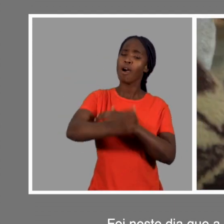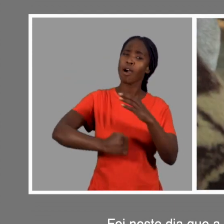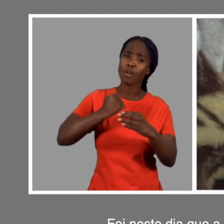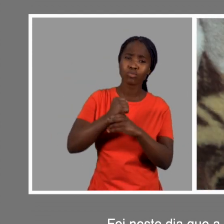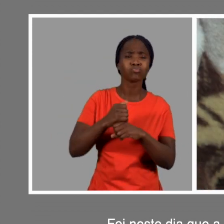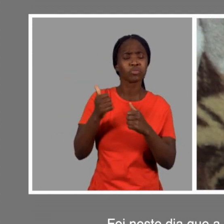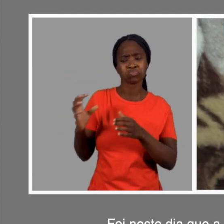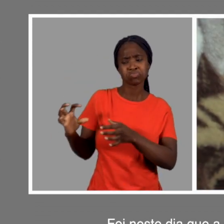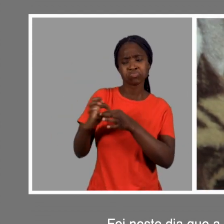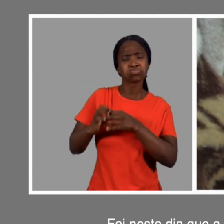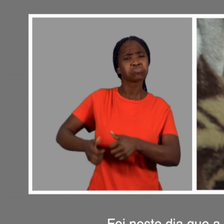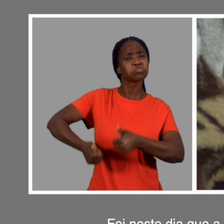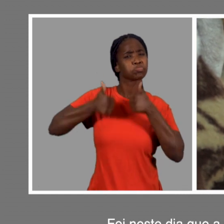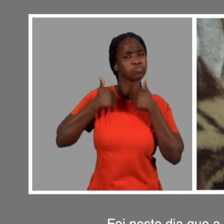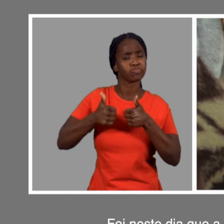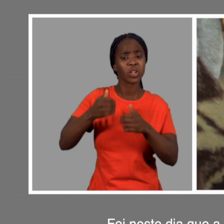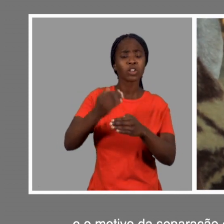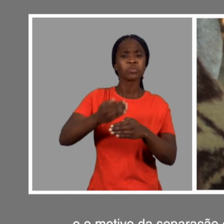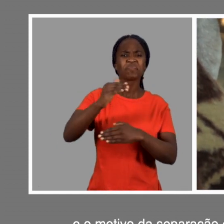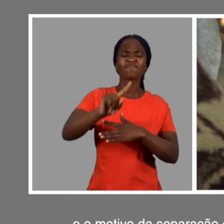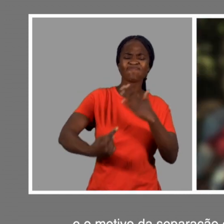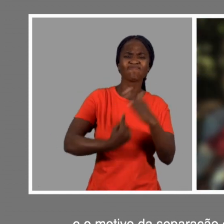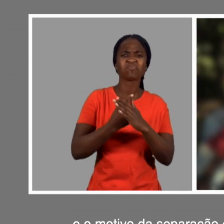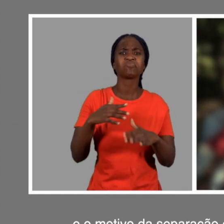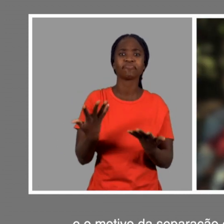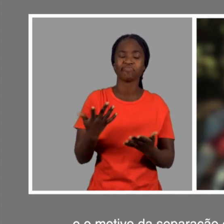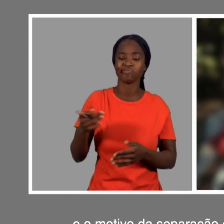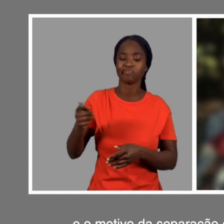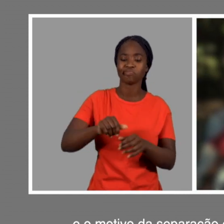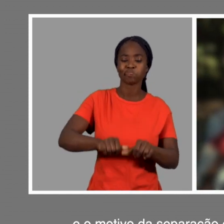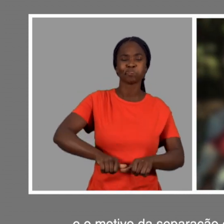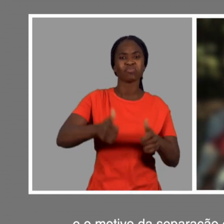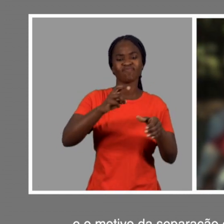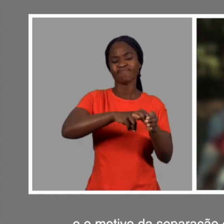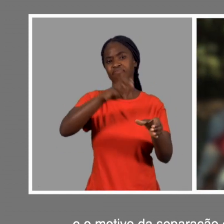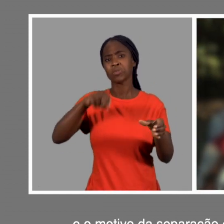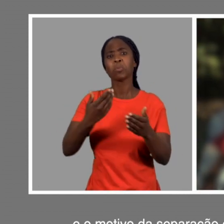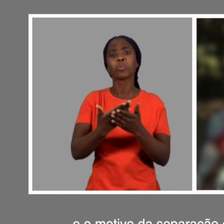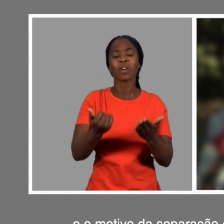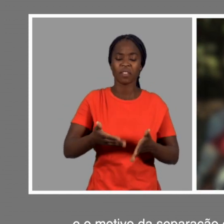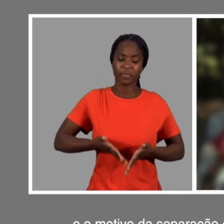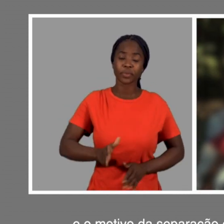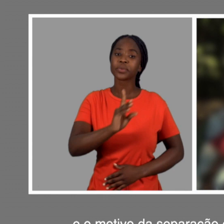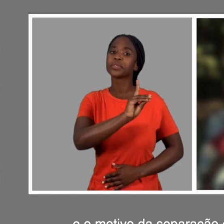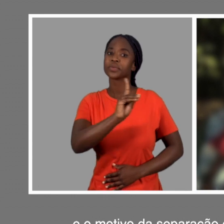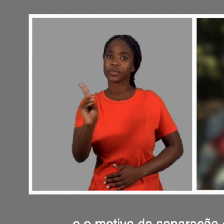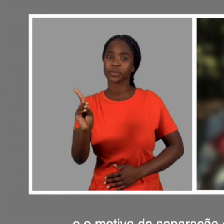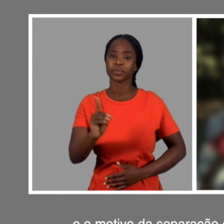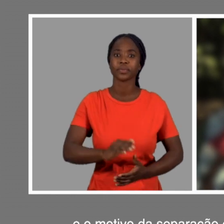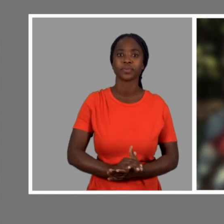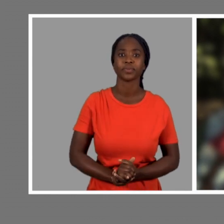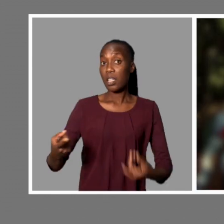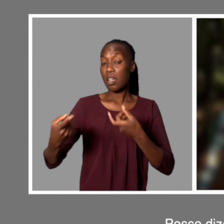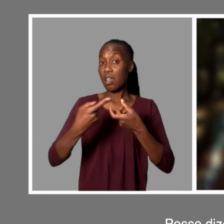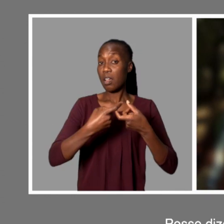que durava perto de 10 anos e o motivo da separação envolve uma criança com deficiência.